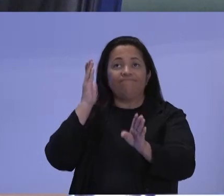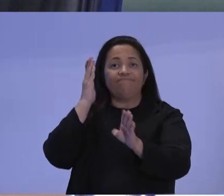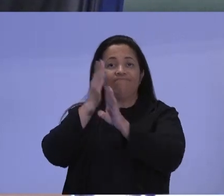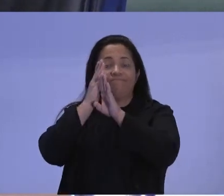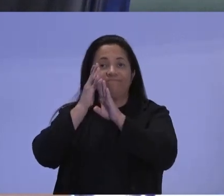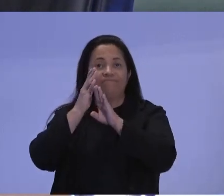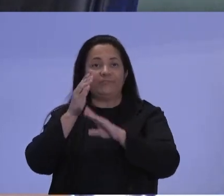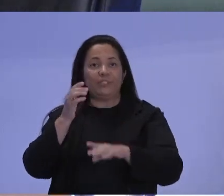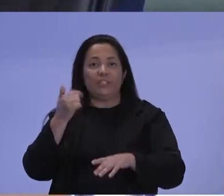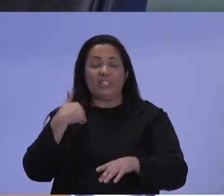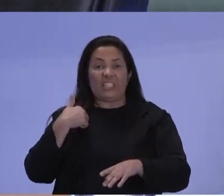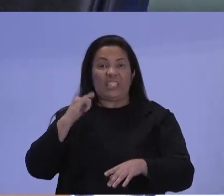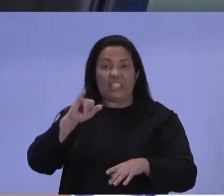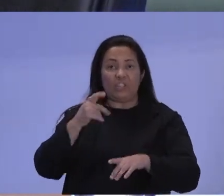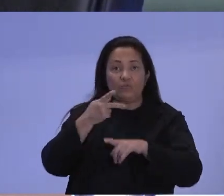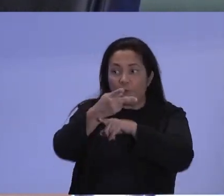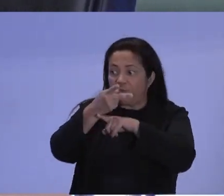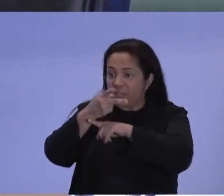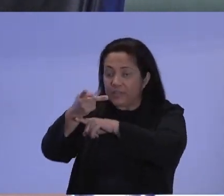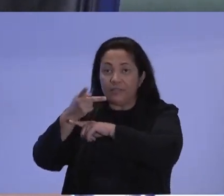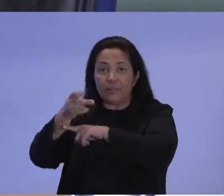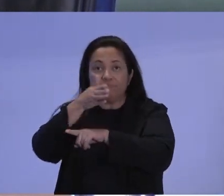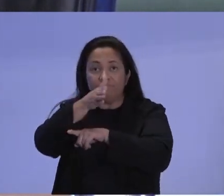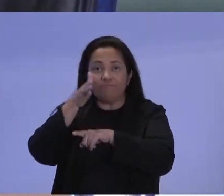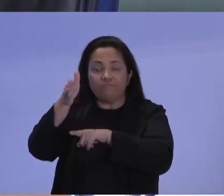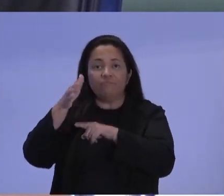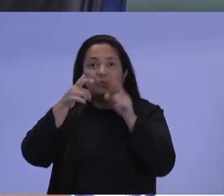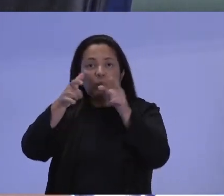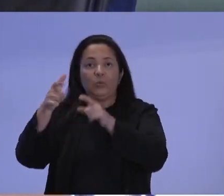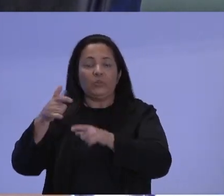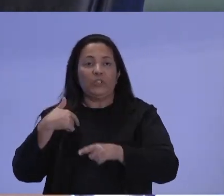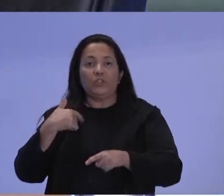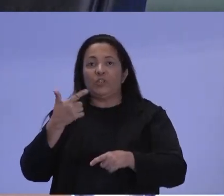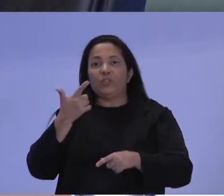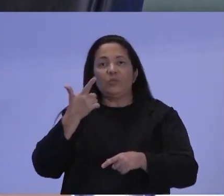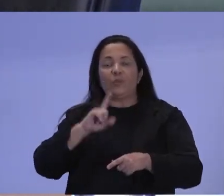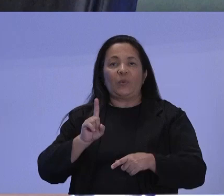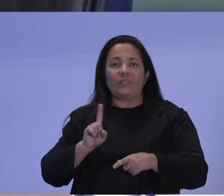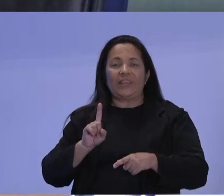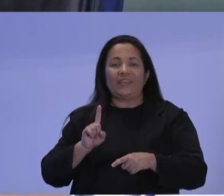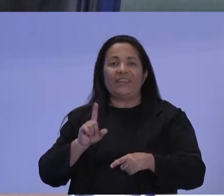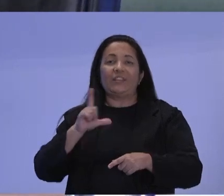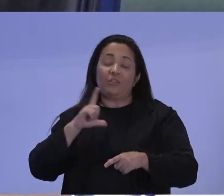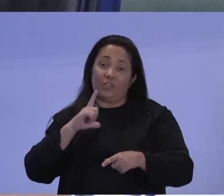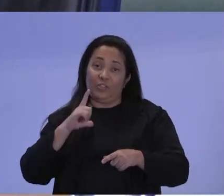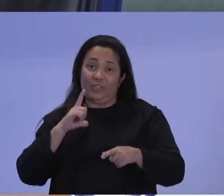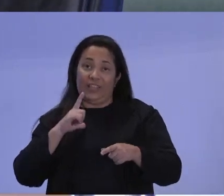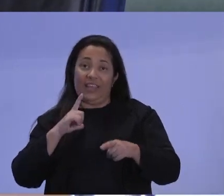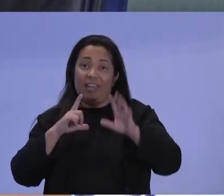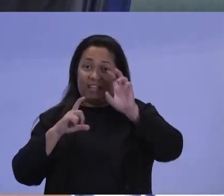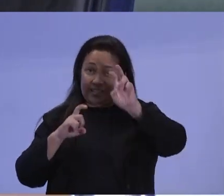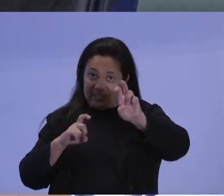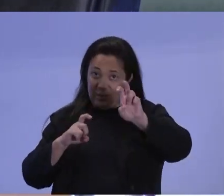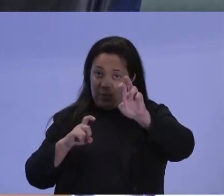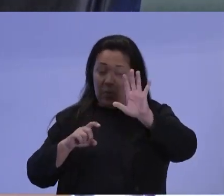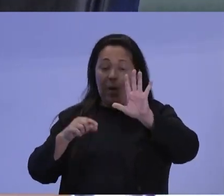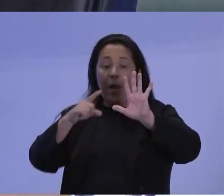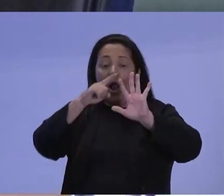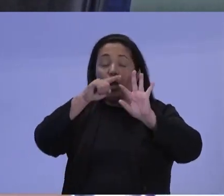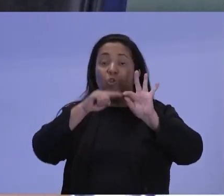região. Temos 2 suspeitos, 2 recidivas. Então, esse é um número